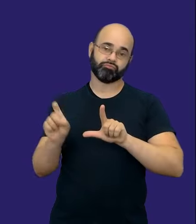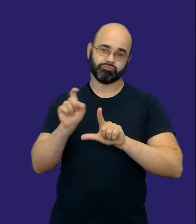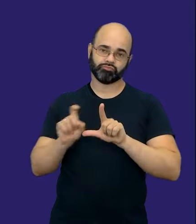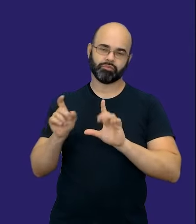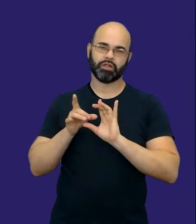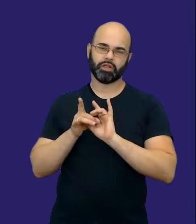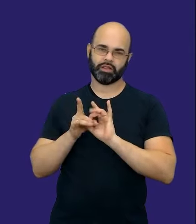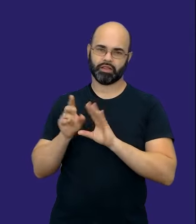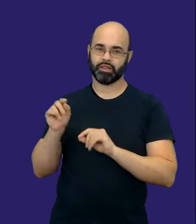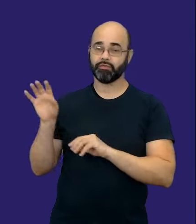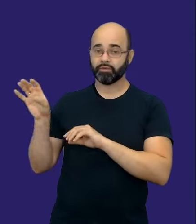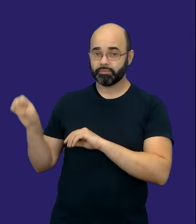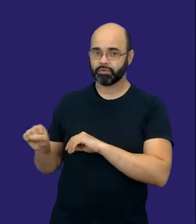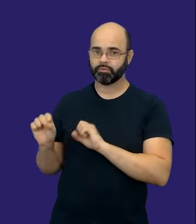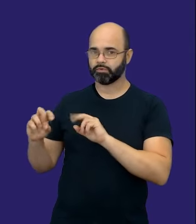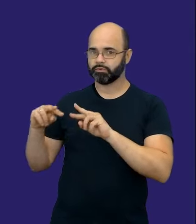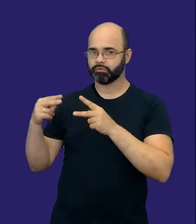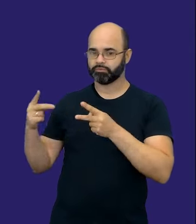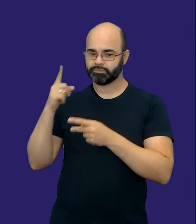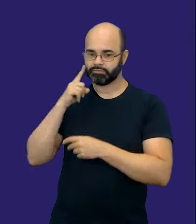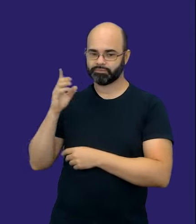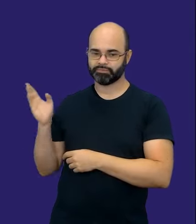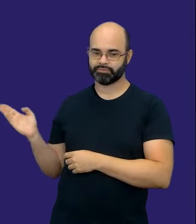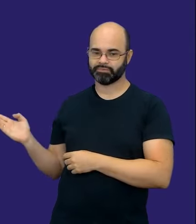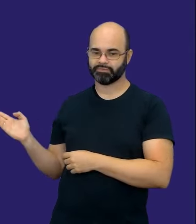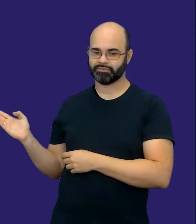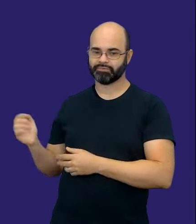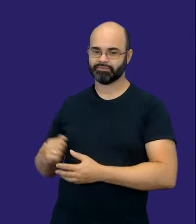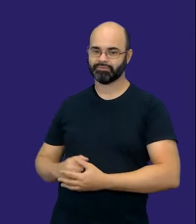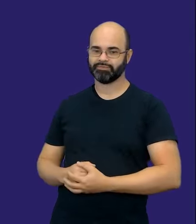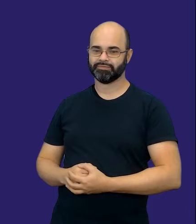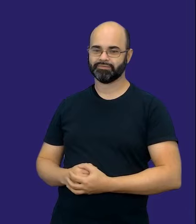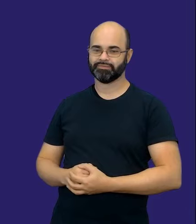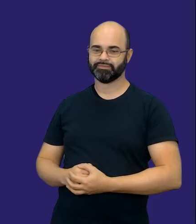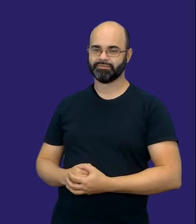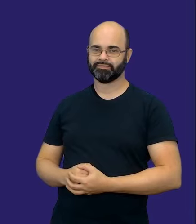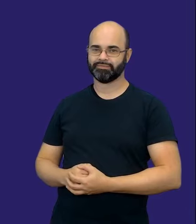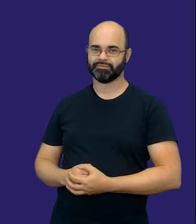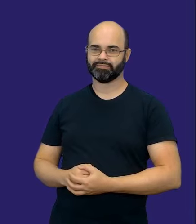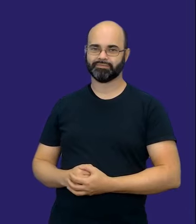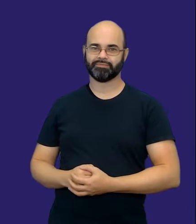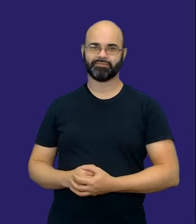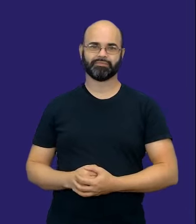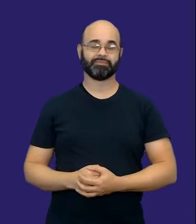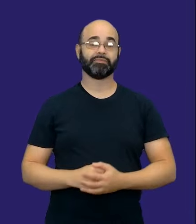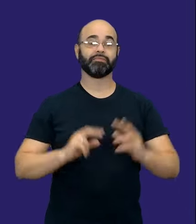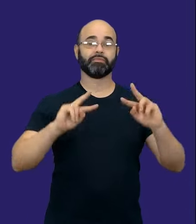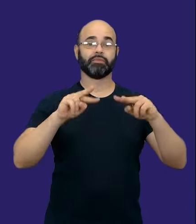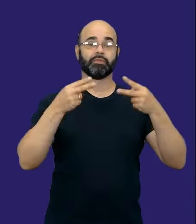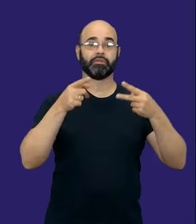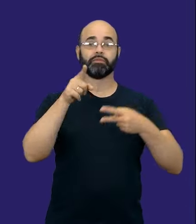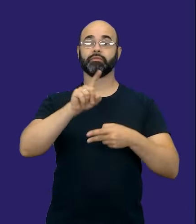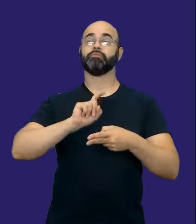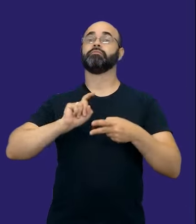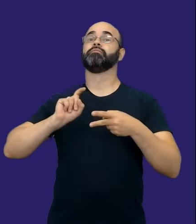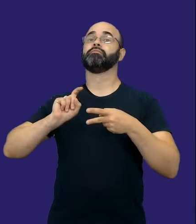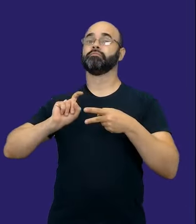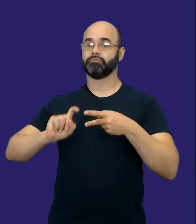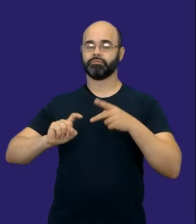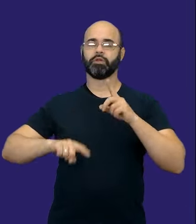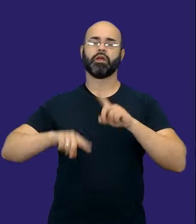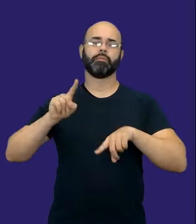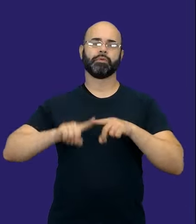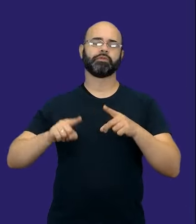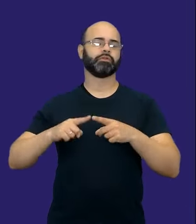basta clicar nesse endereço abaixo, nesse link abaixo, que vocês terão acesso a todo esse